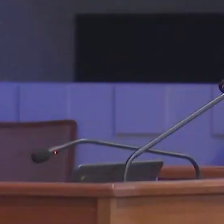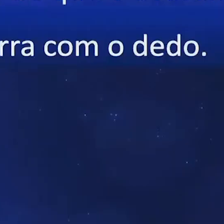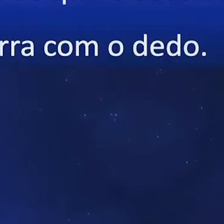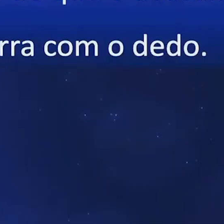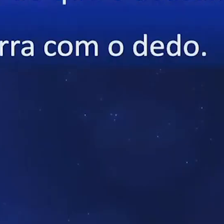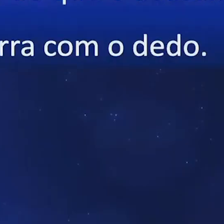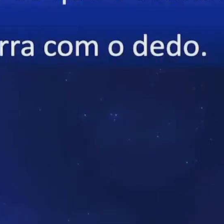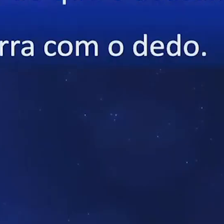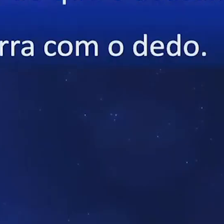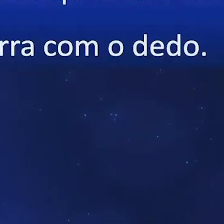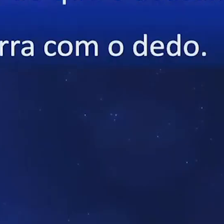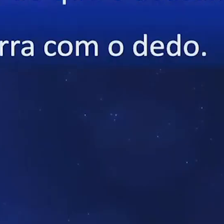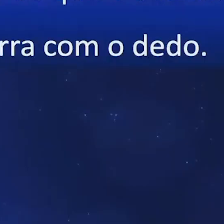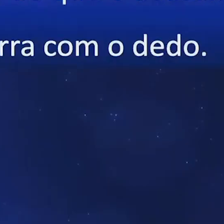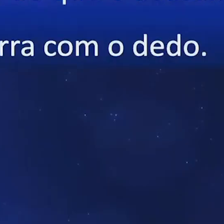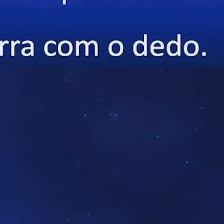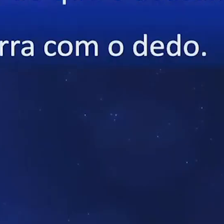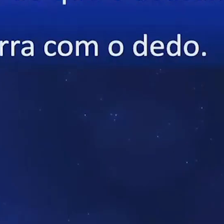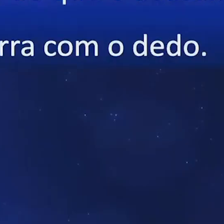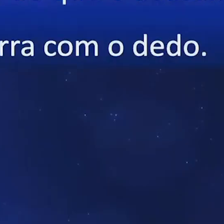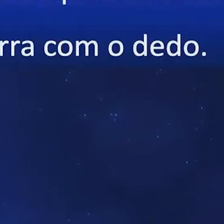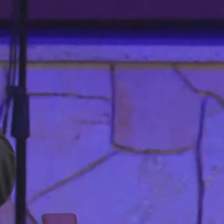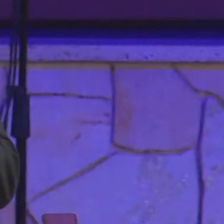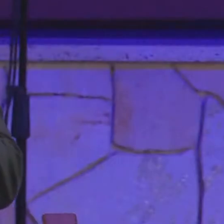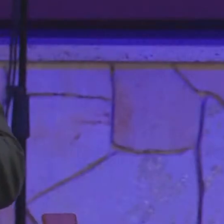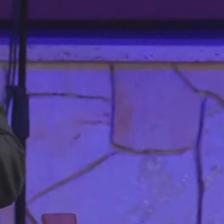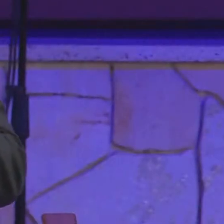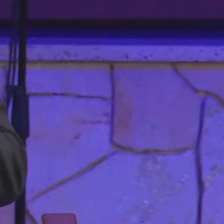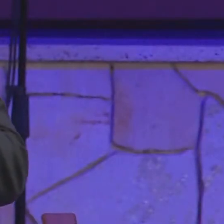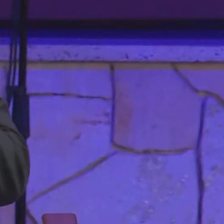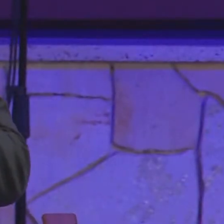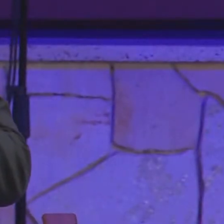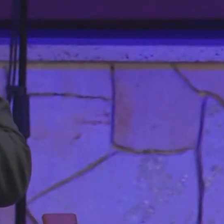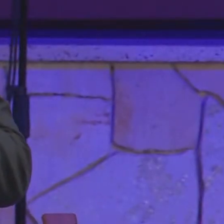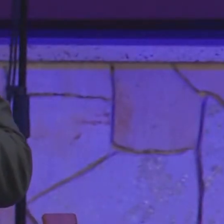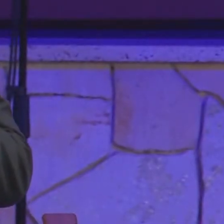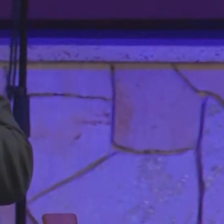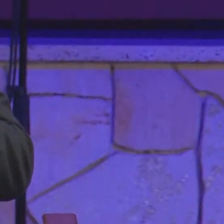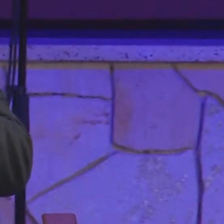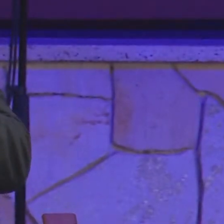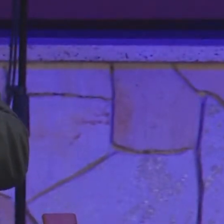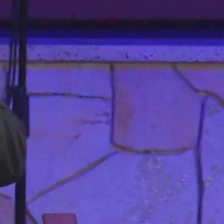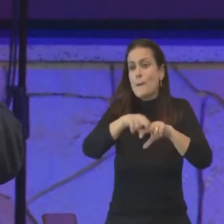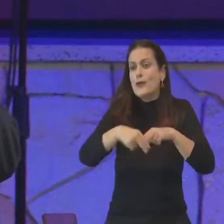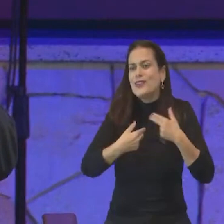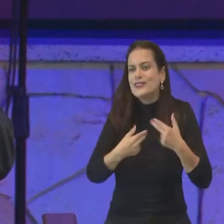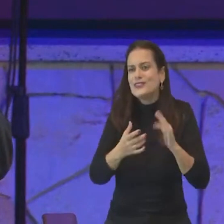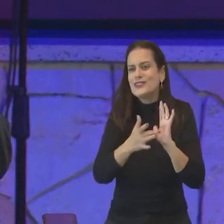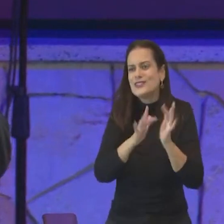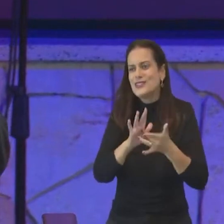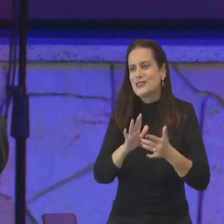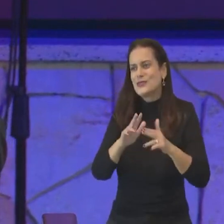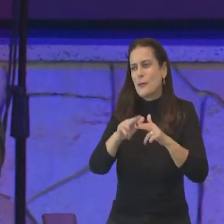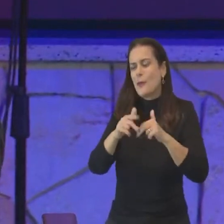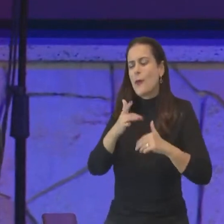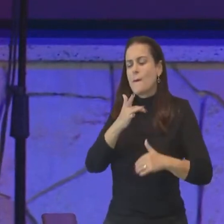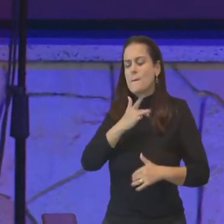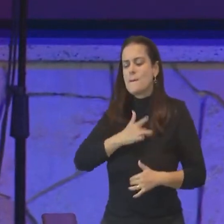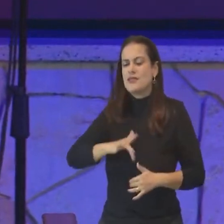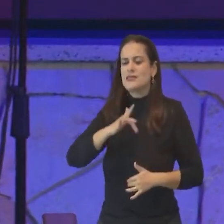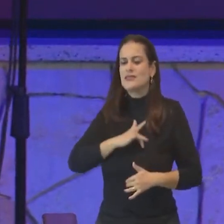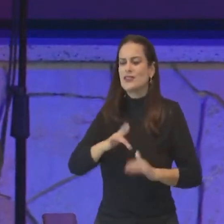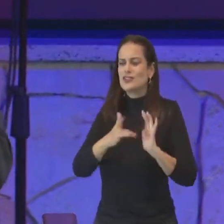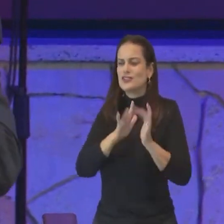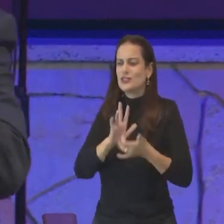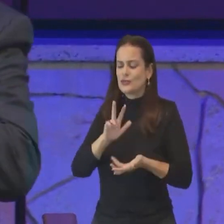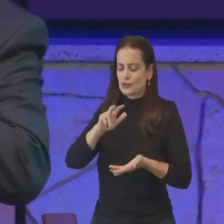sugestão, então, do autor do livro, Jesus inclinou-se por misericórdia. E por